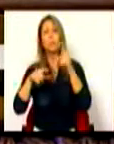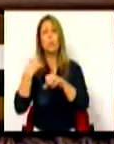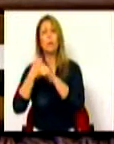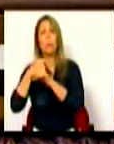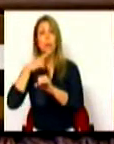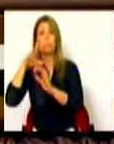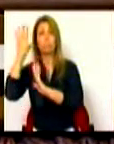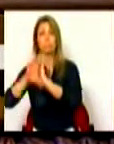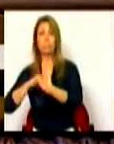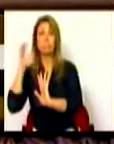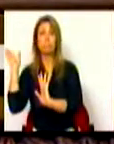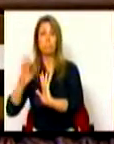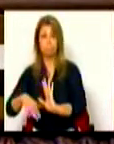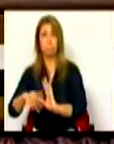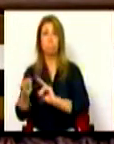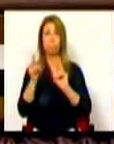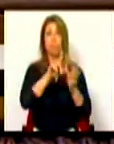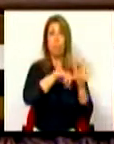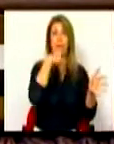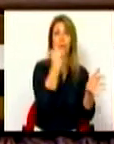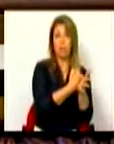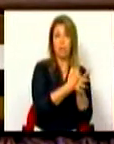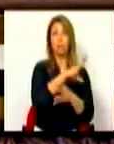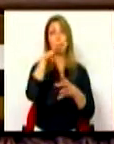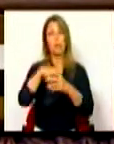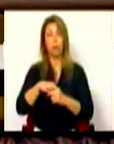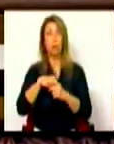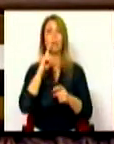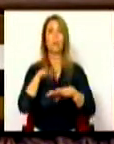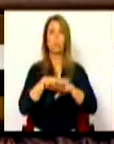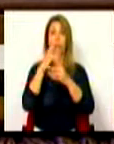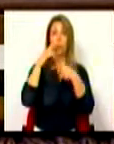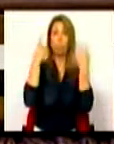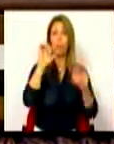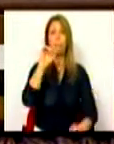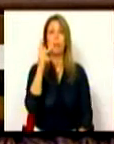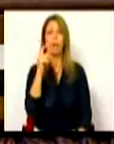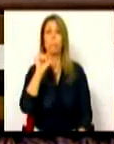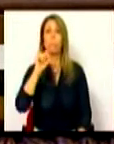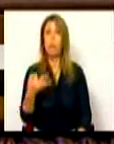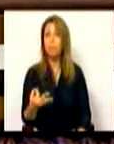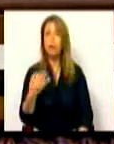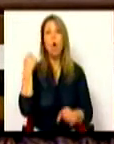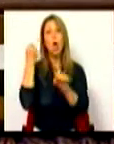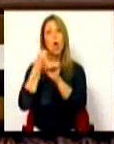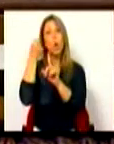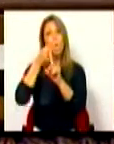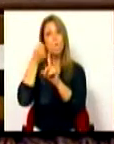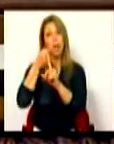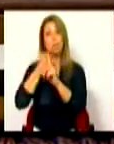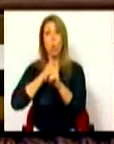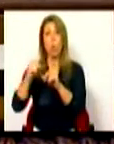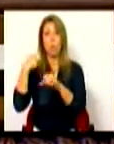dos trabalhadores da administração pública, PREVPAP, o combate à precariedade, medida